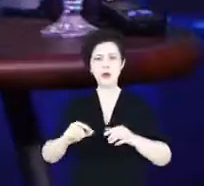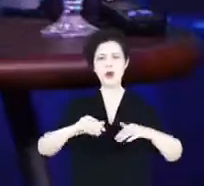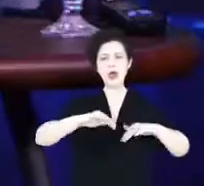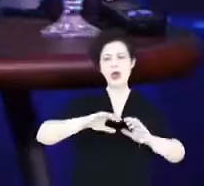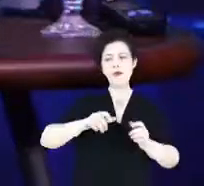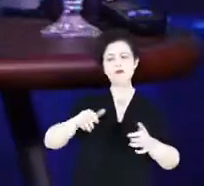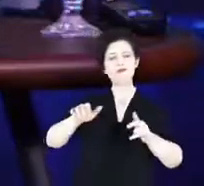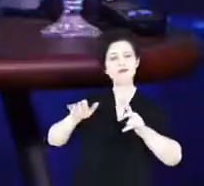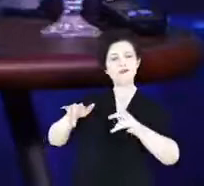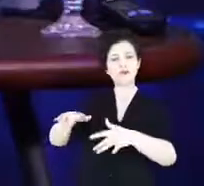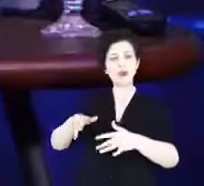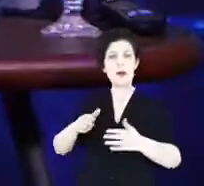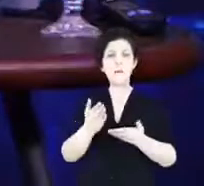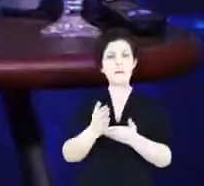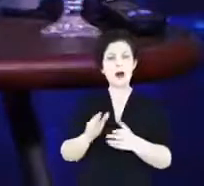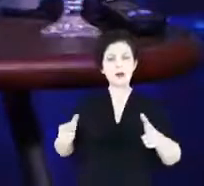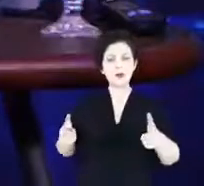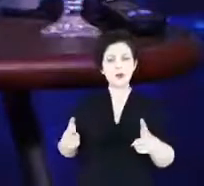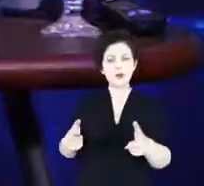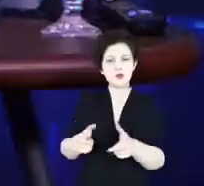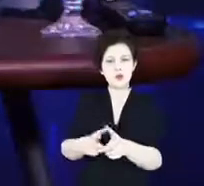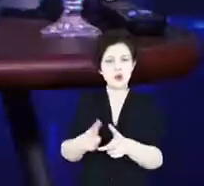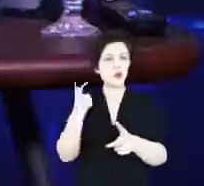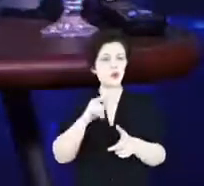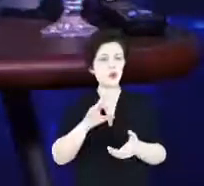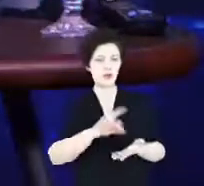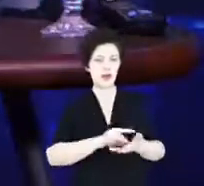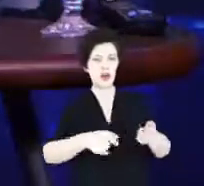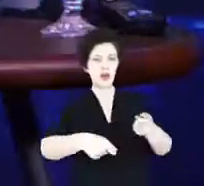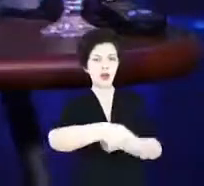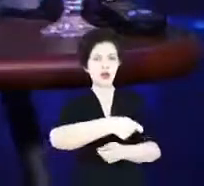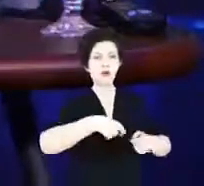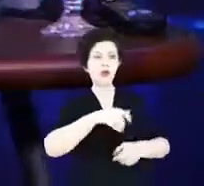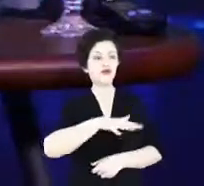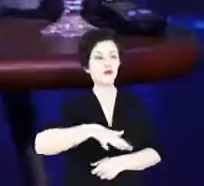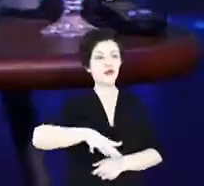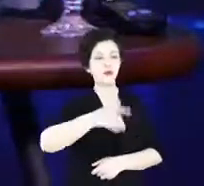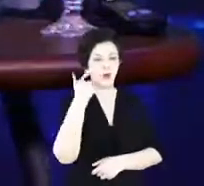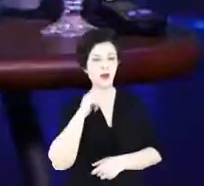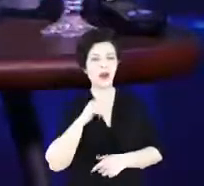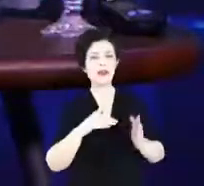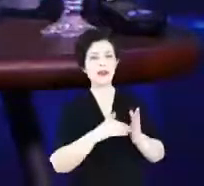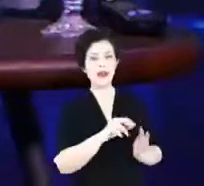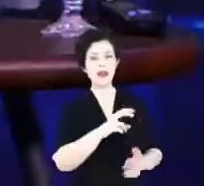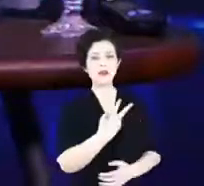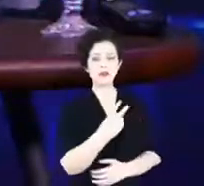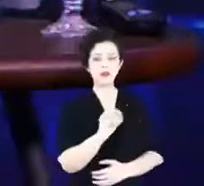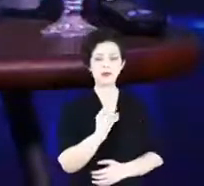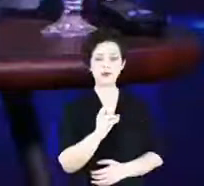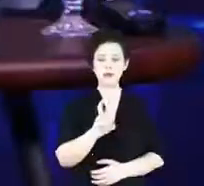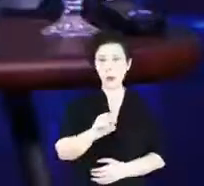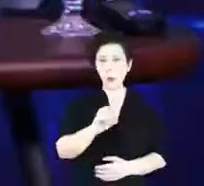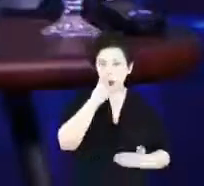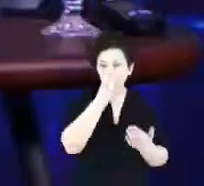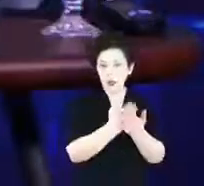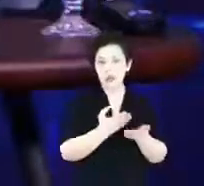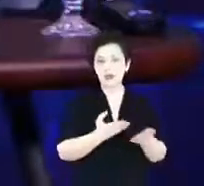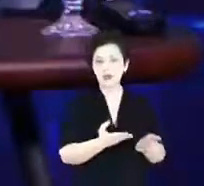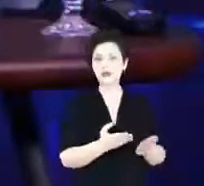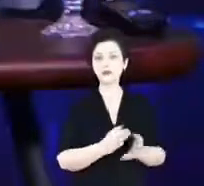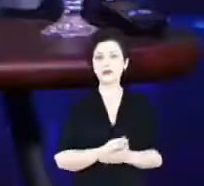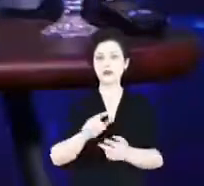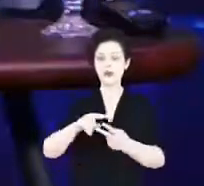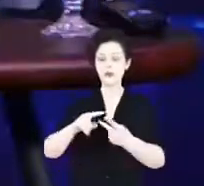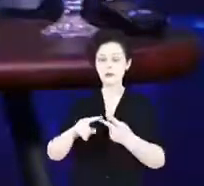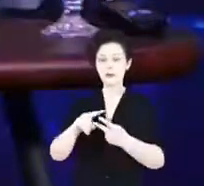de fato, a descarbonização da economia ocorra até 2050. Com base nesses dois